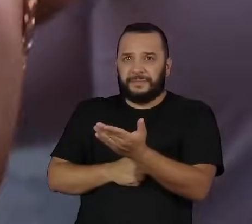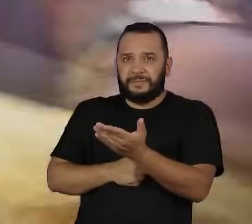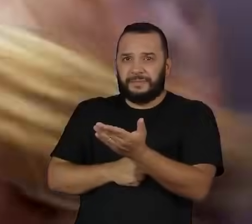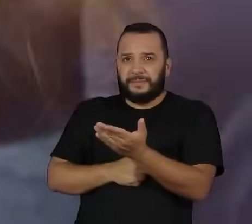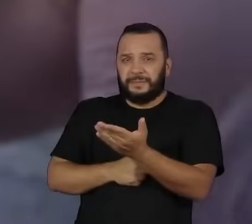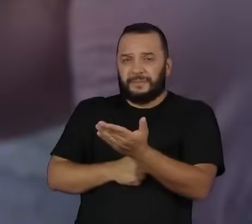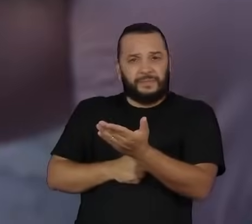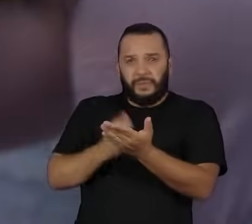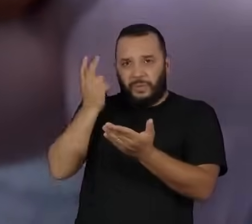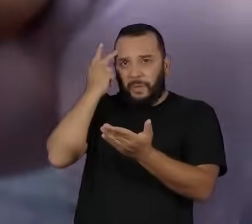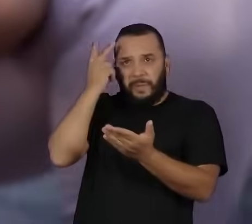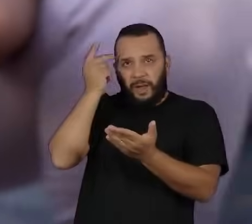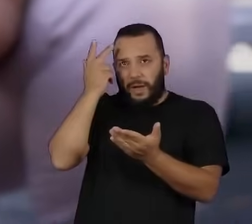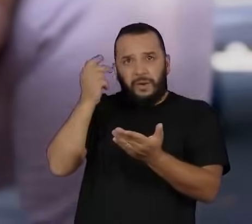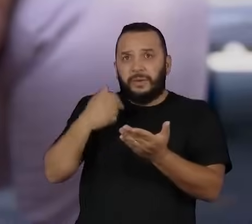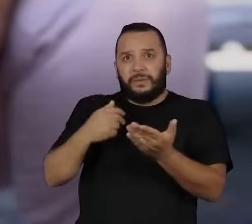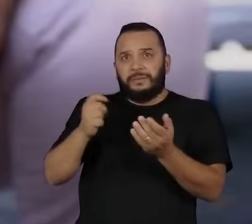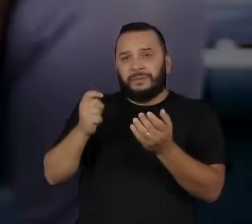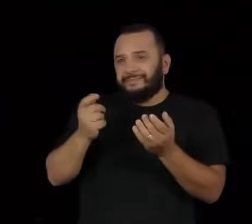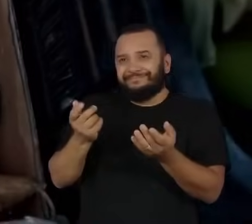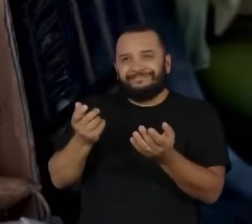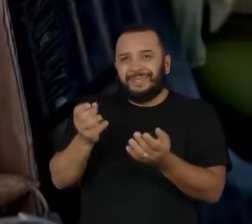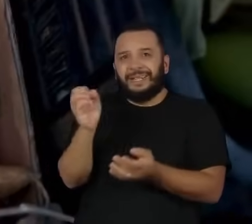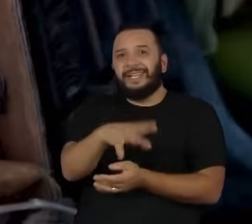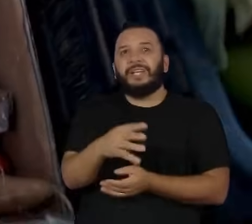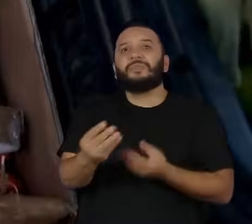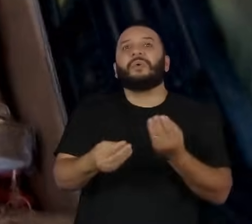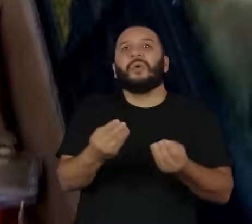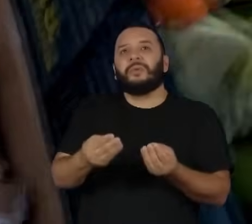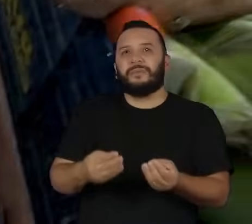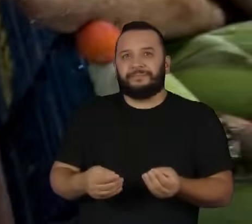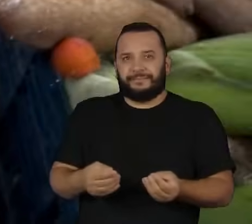Ó. Tá ótimo. Comida que iria pro lixo.